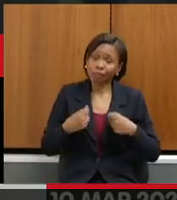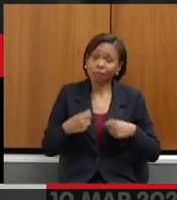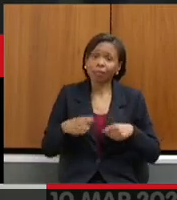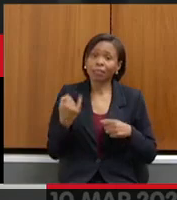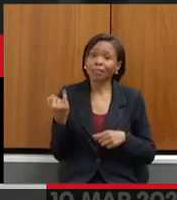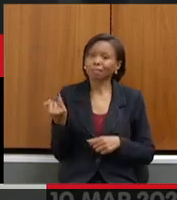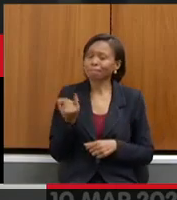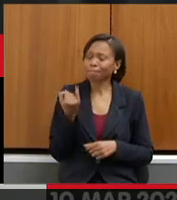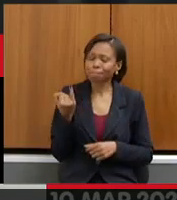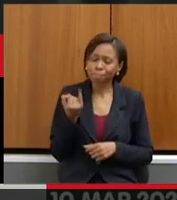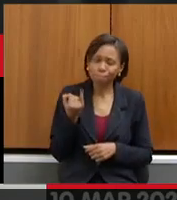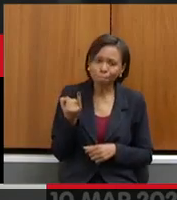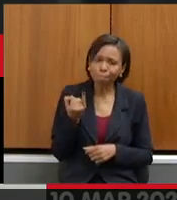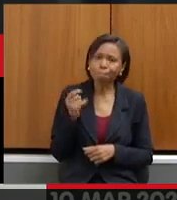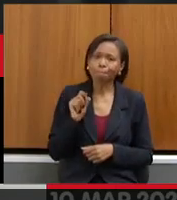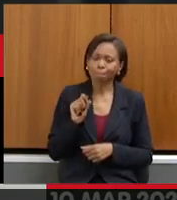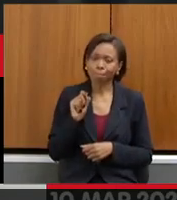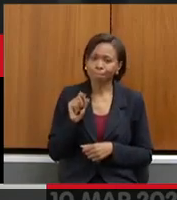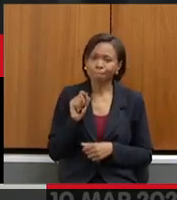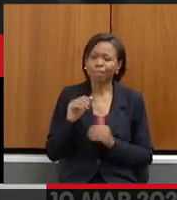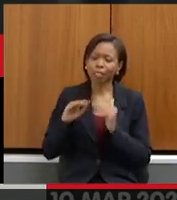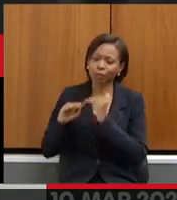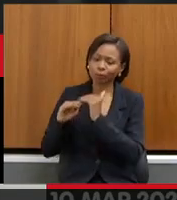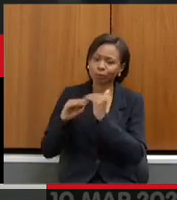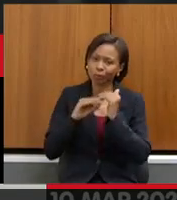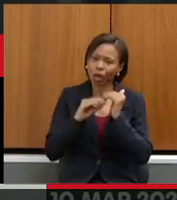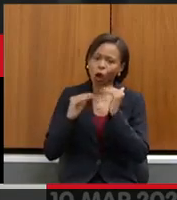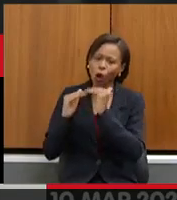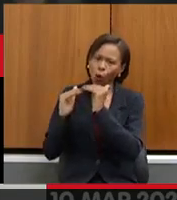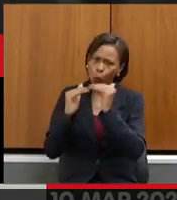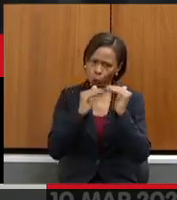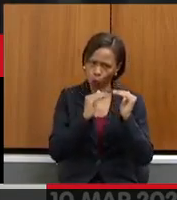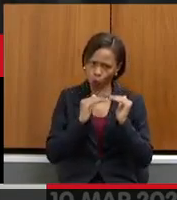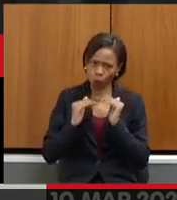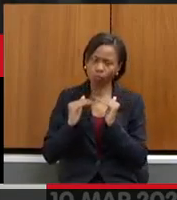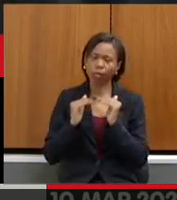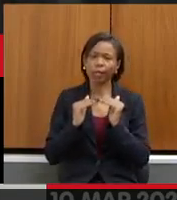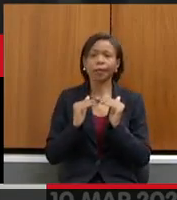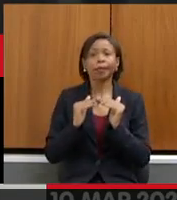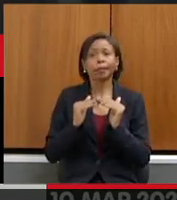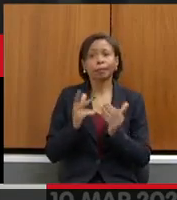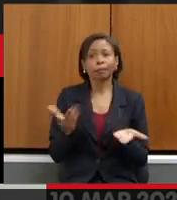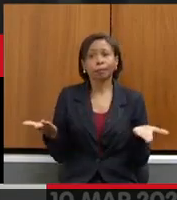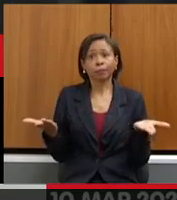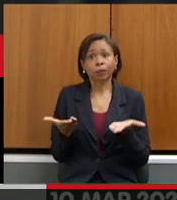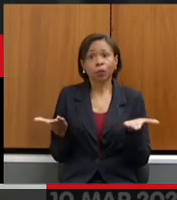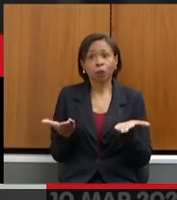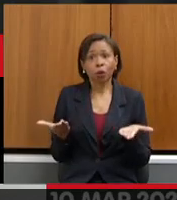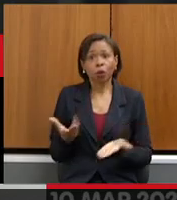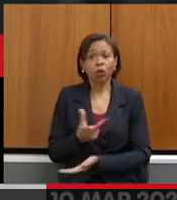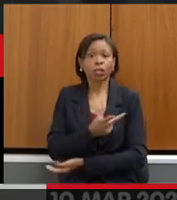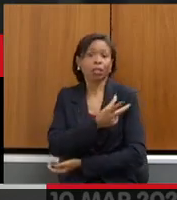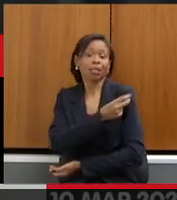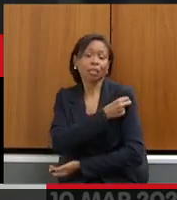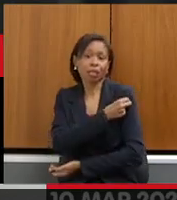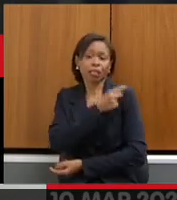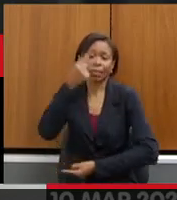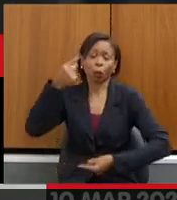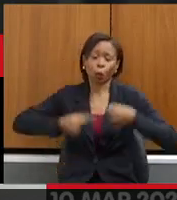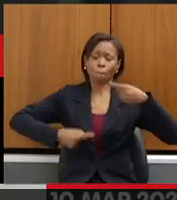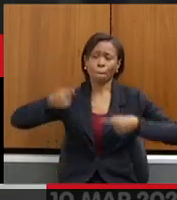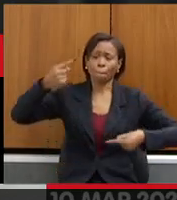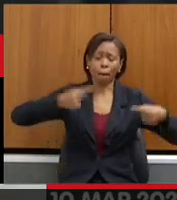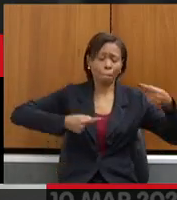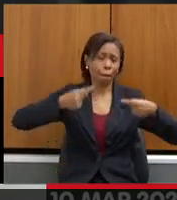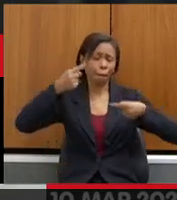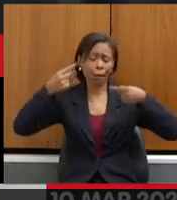é de desse alinhamento a vacinação hoje tem uma competição na indústria no mundo